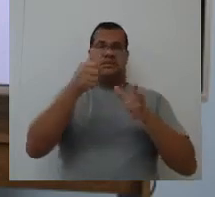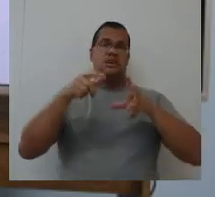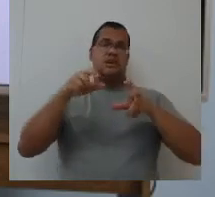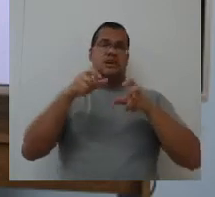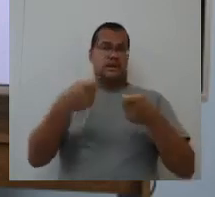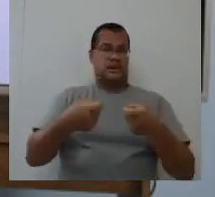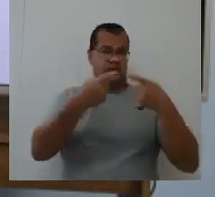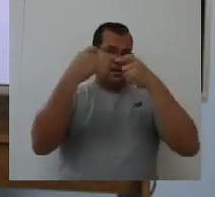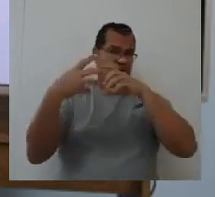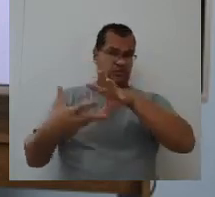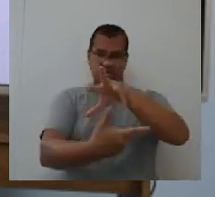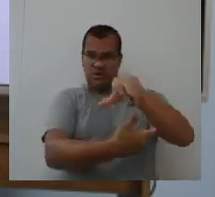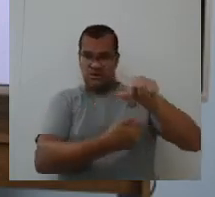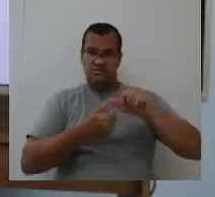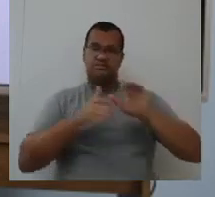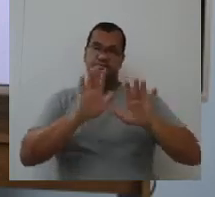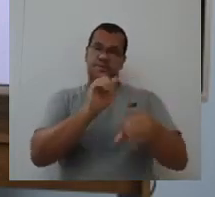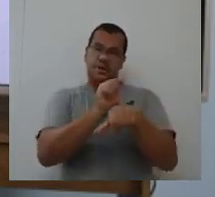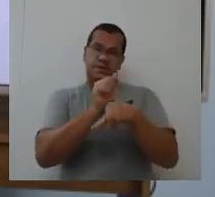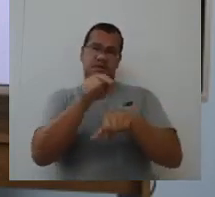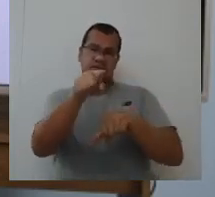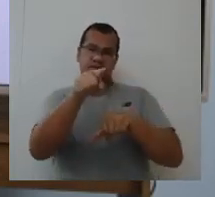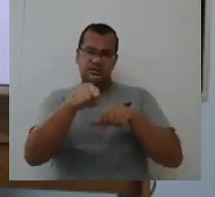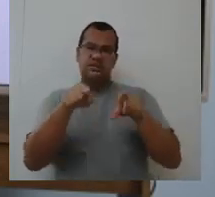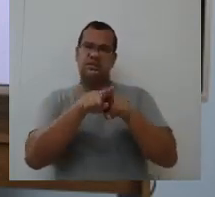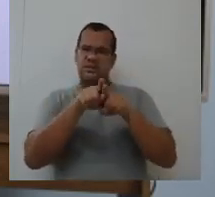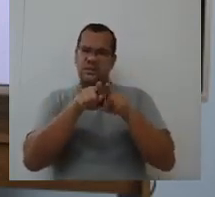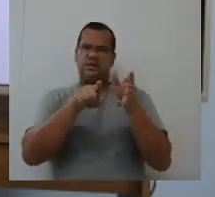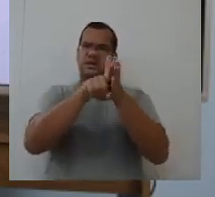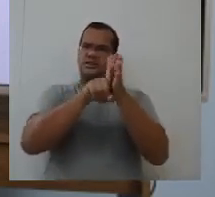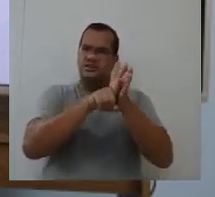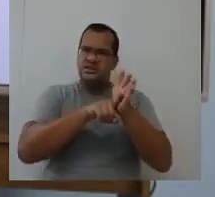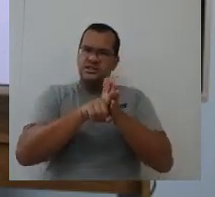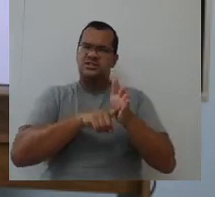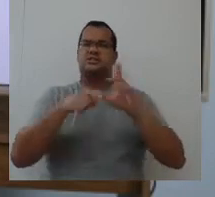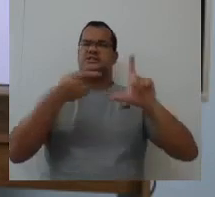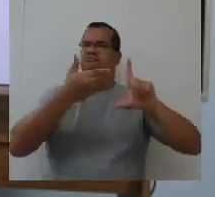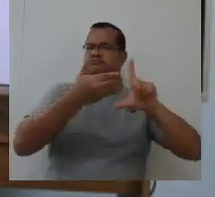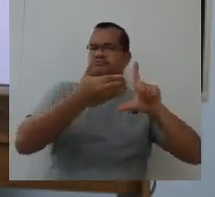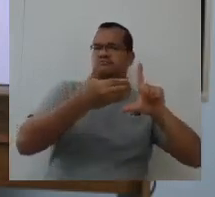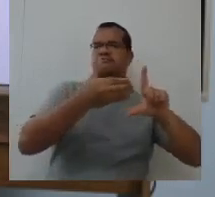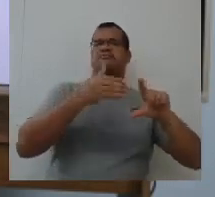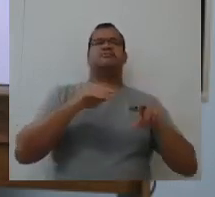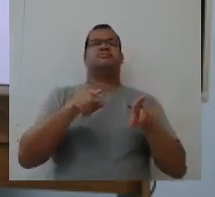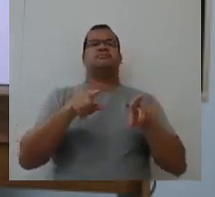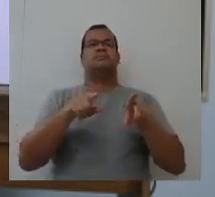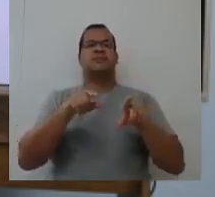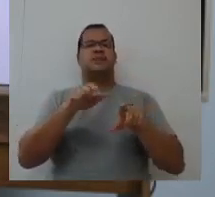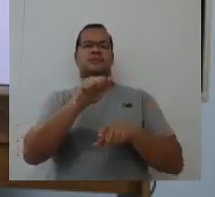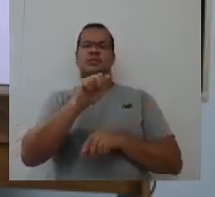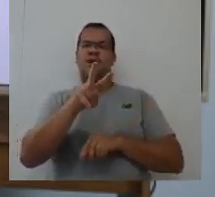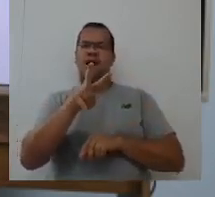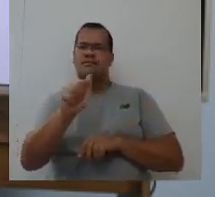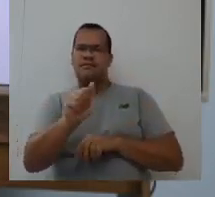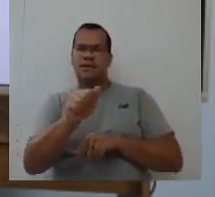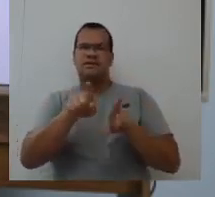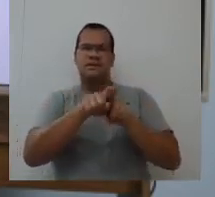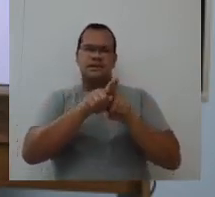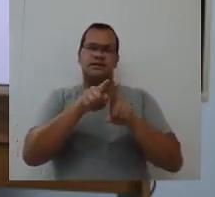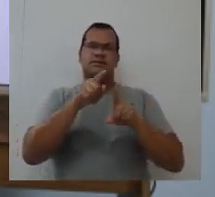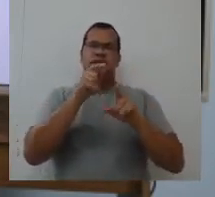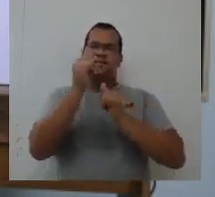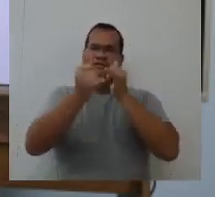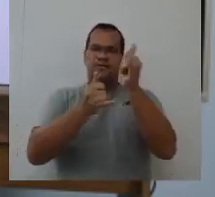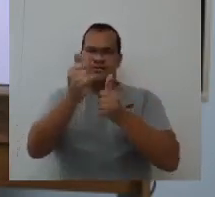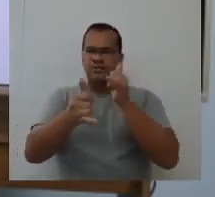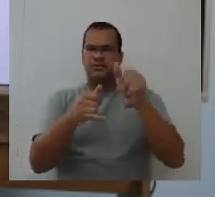Então, eu espero que vocês busquem na AVA, no AVA, essas informações extras, mas